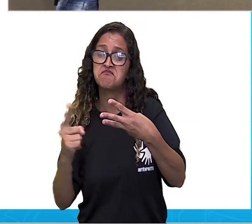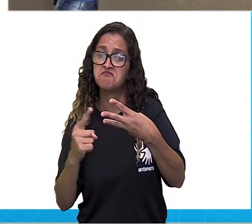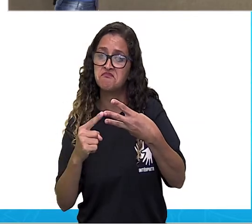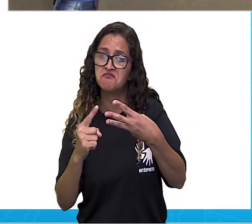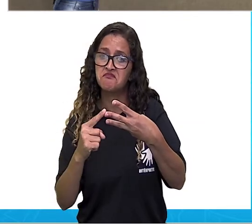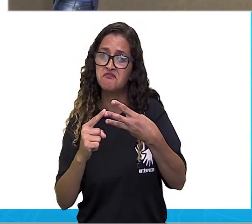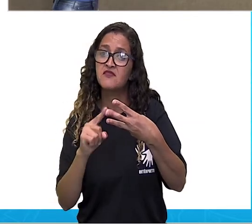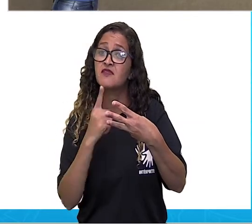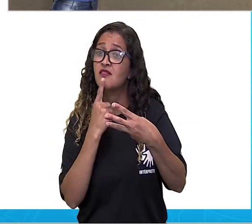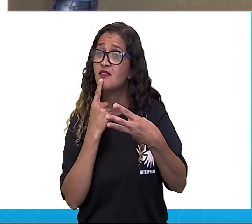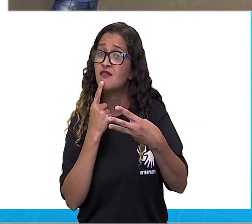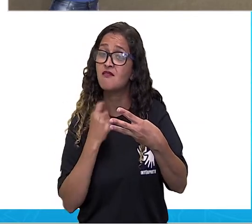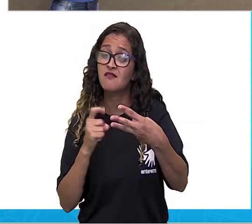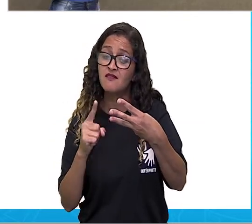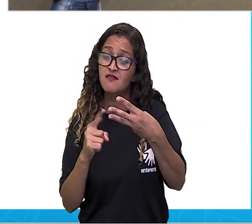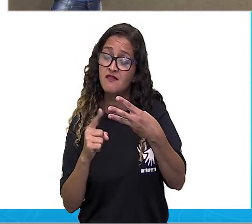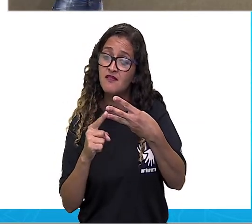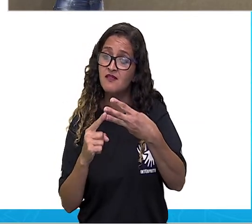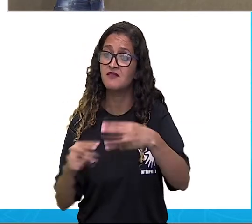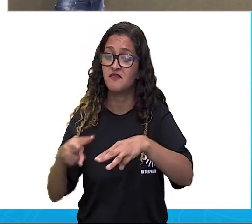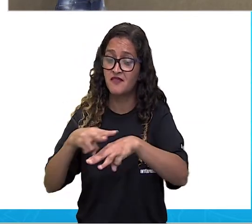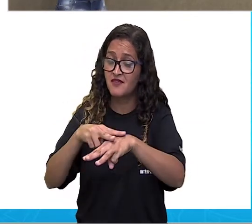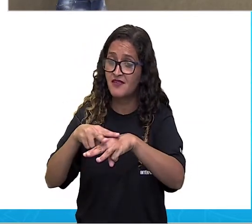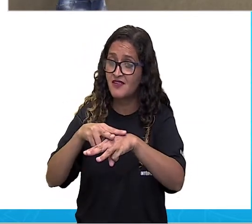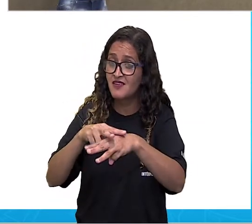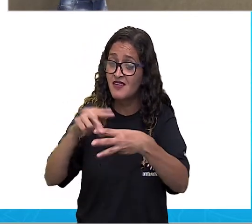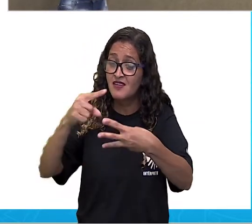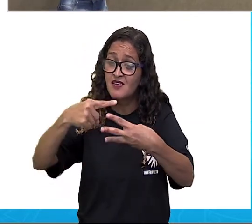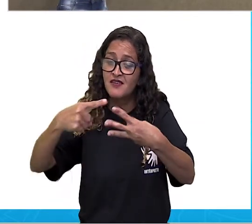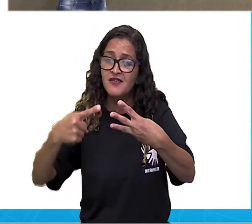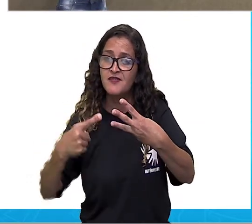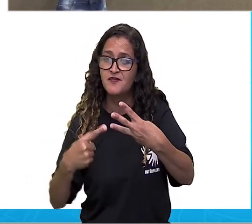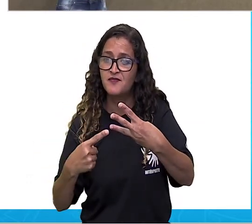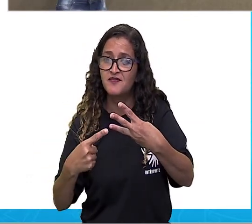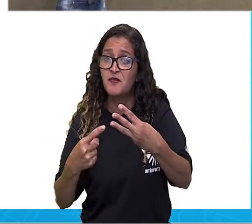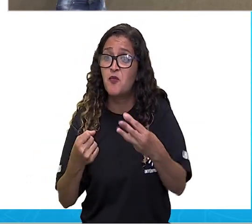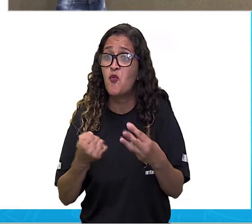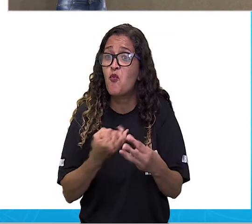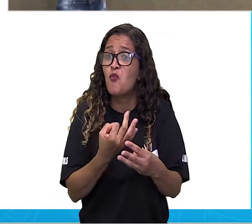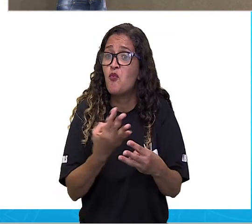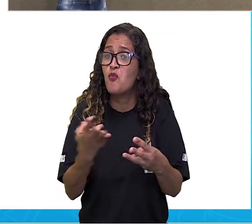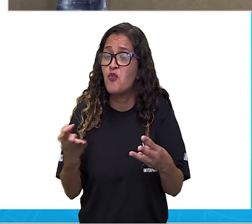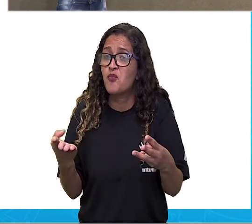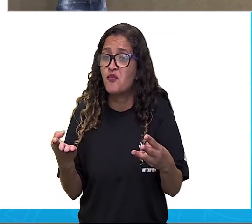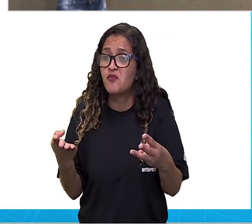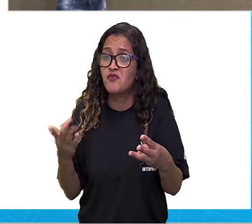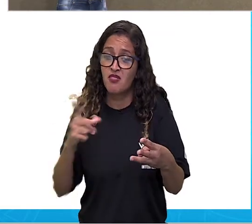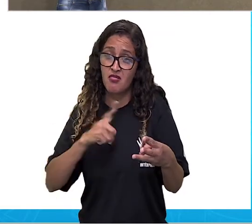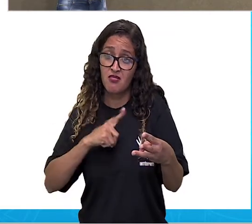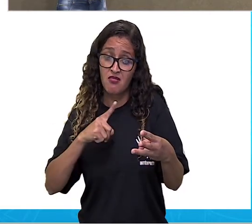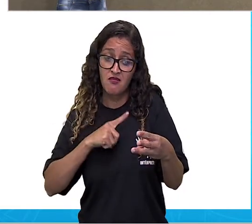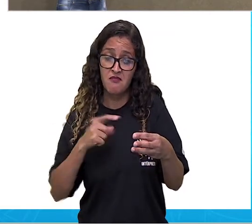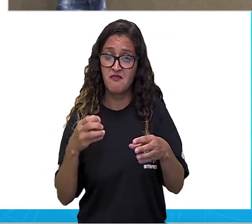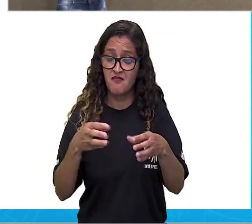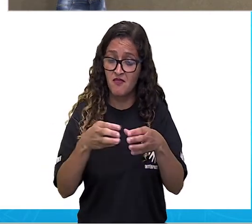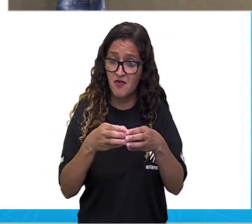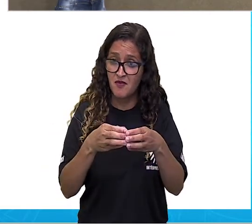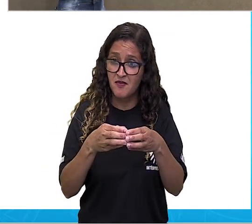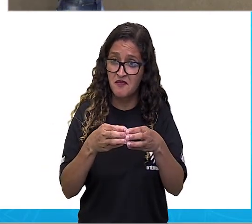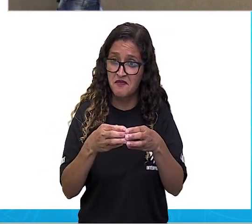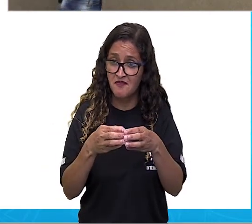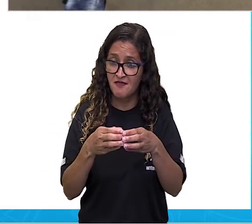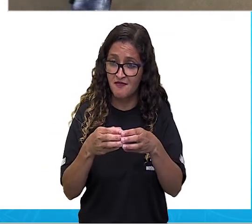três grupos com esses botões. Mas quantos elementos tinham dentro de cada grupo?